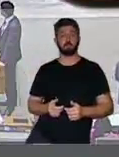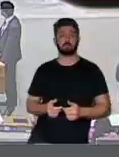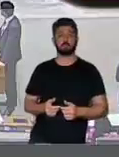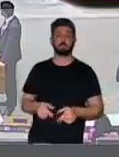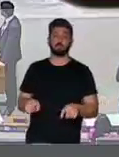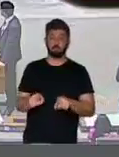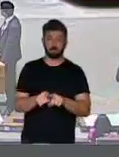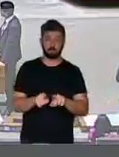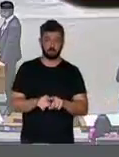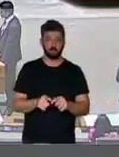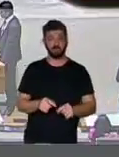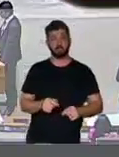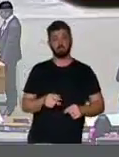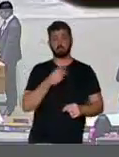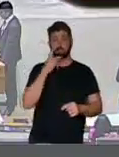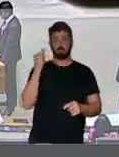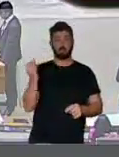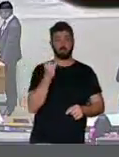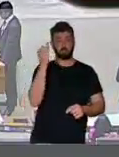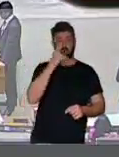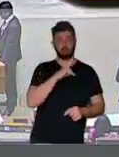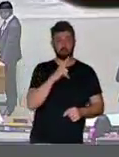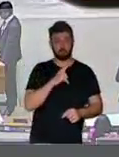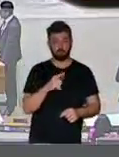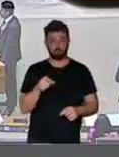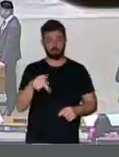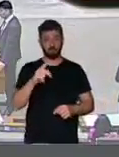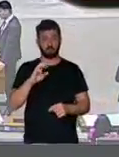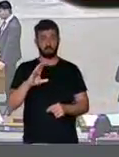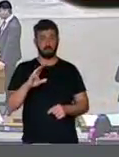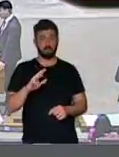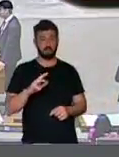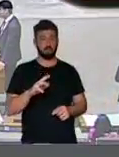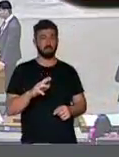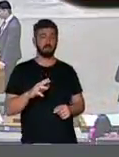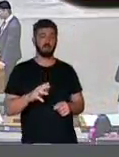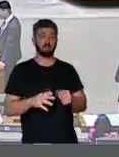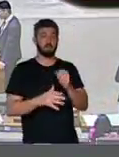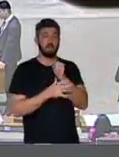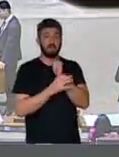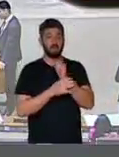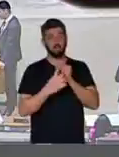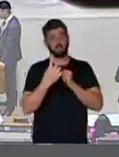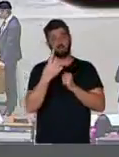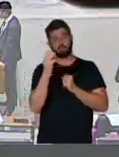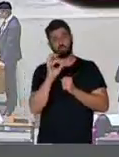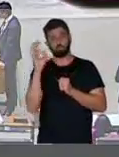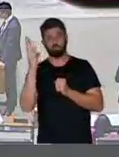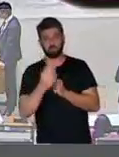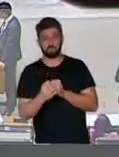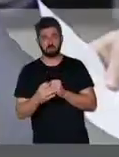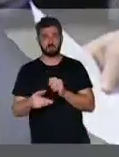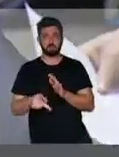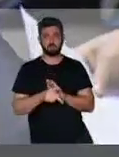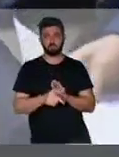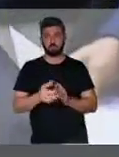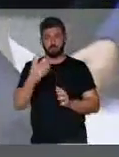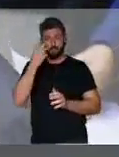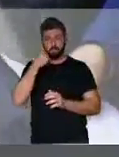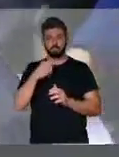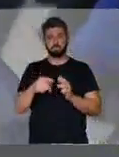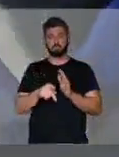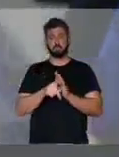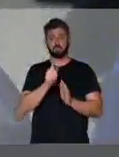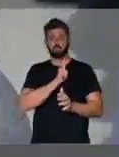Gostaria, inclusive, de ressaltar a importância dessa PEC que garante 1% das receitas da